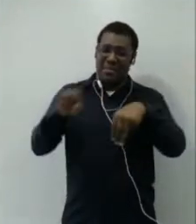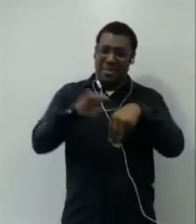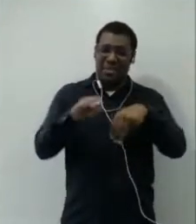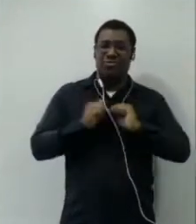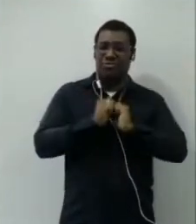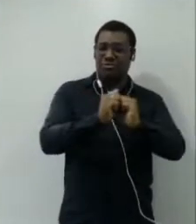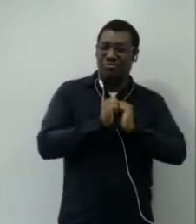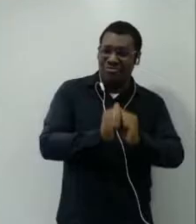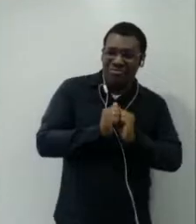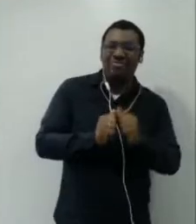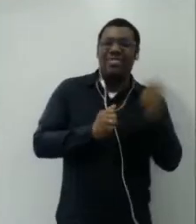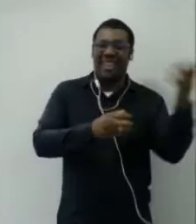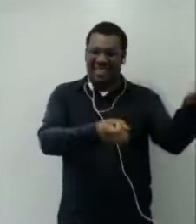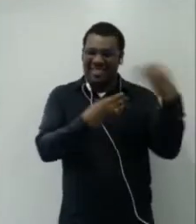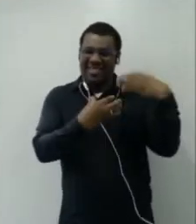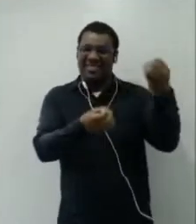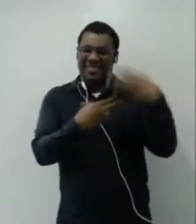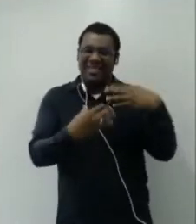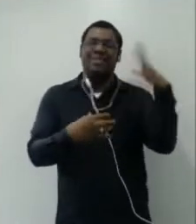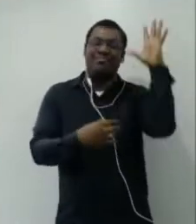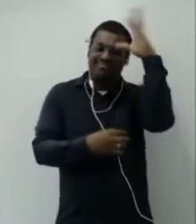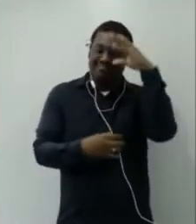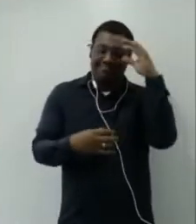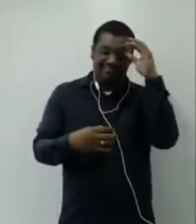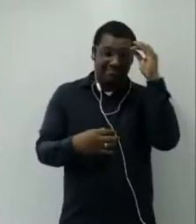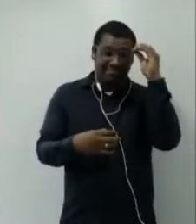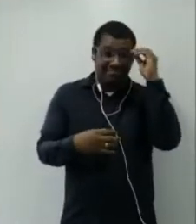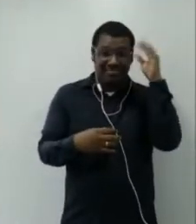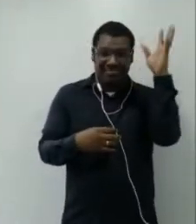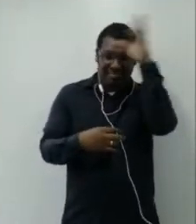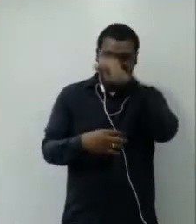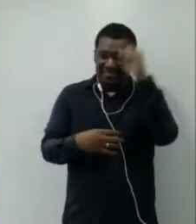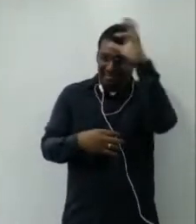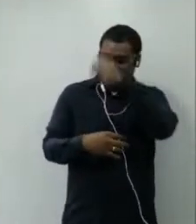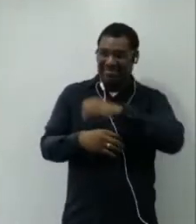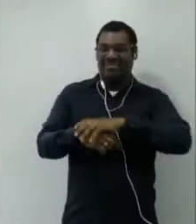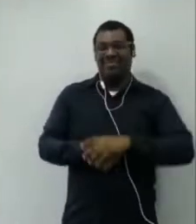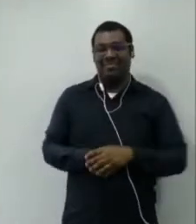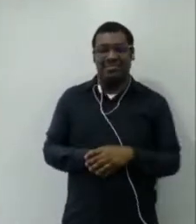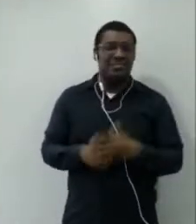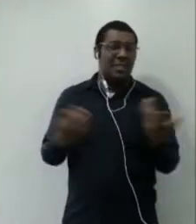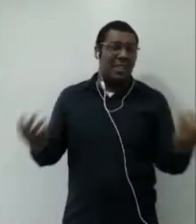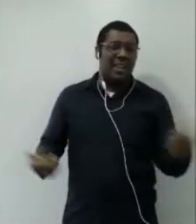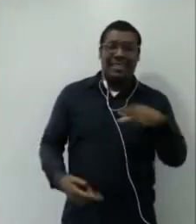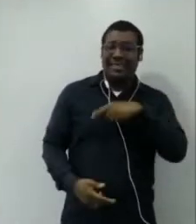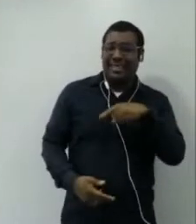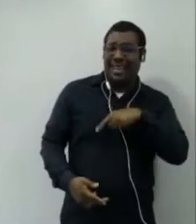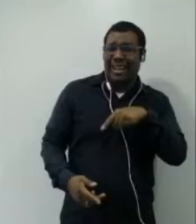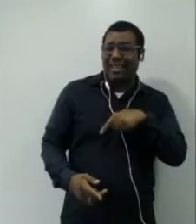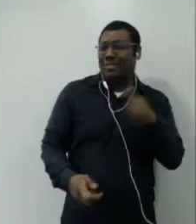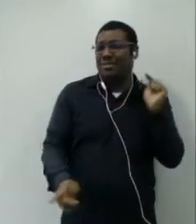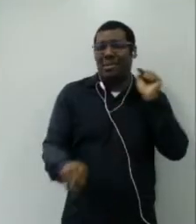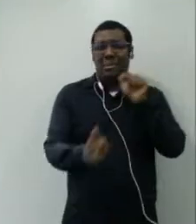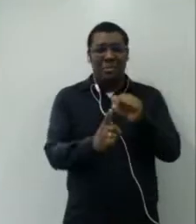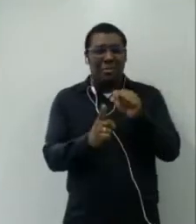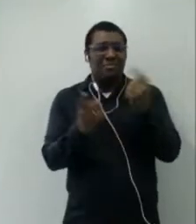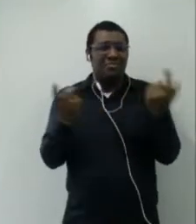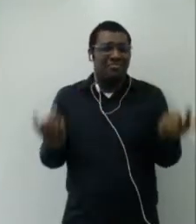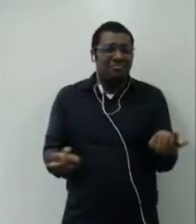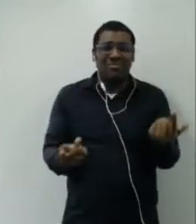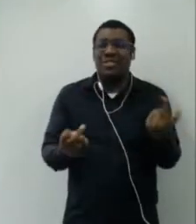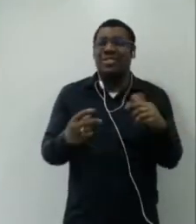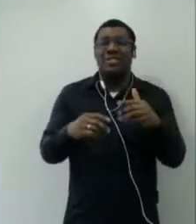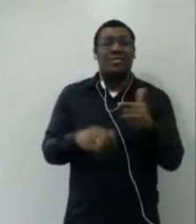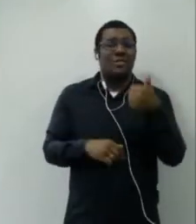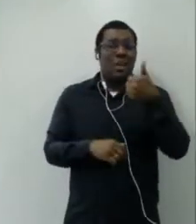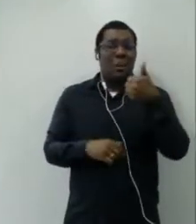aprenderemos sempre com as lições dele. Então, tinha mil motivos para declarar a gratidão aqui, mas eu, senhor presidente, para